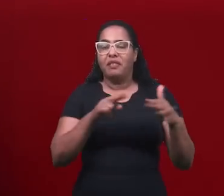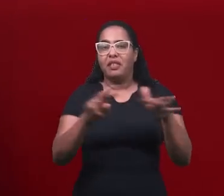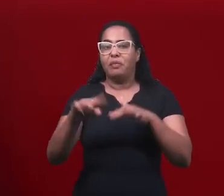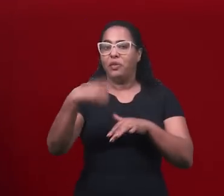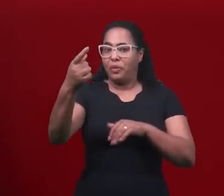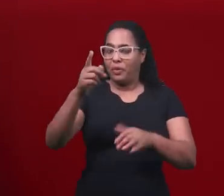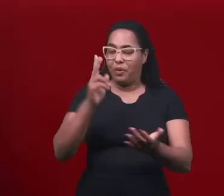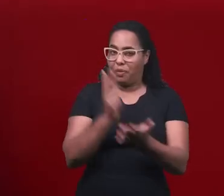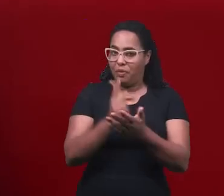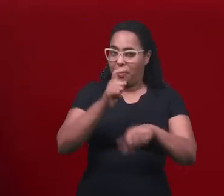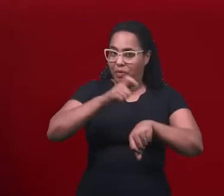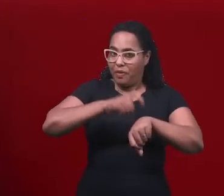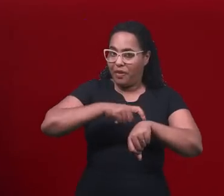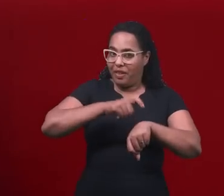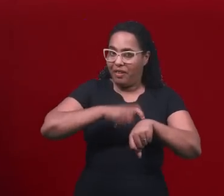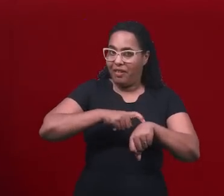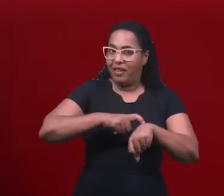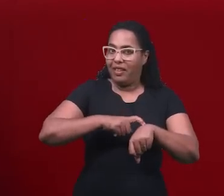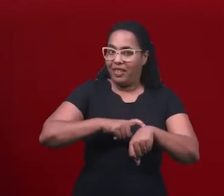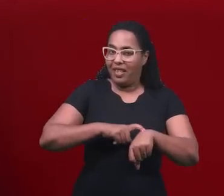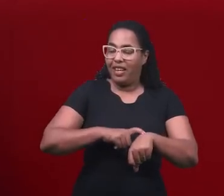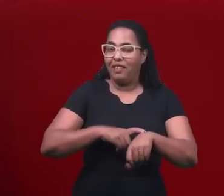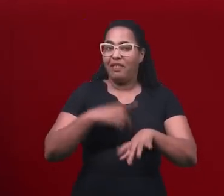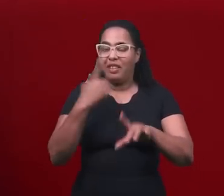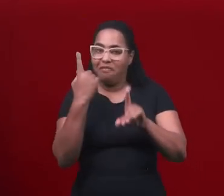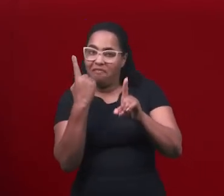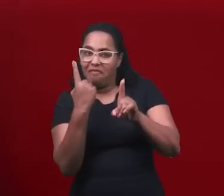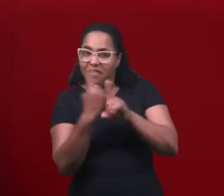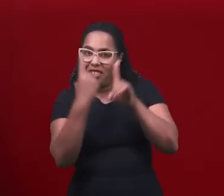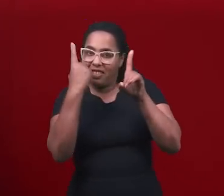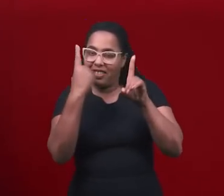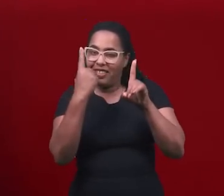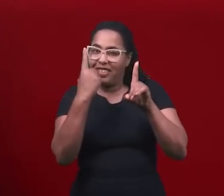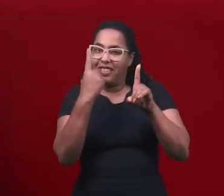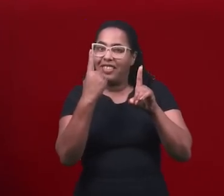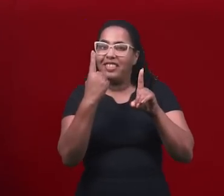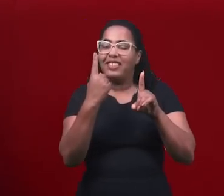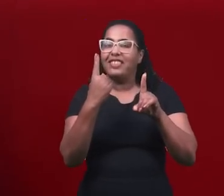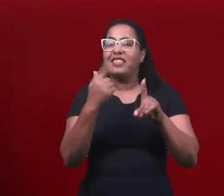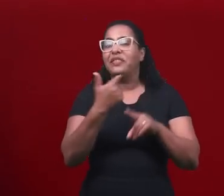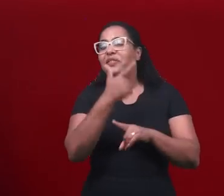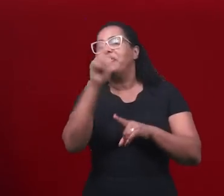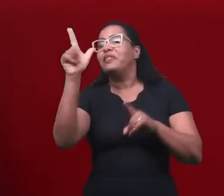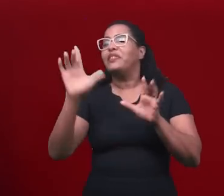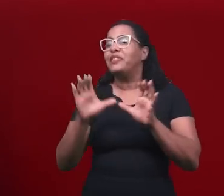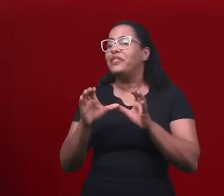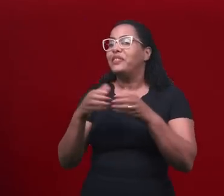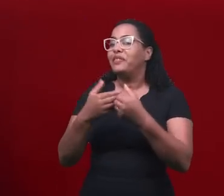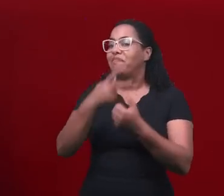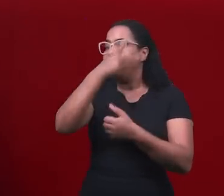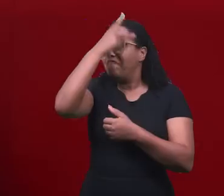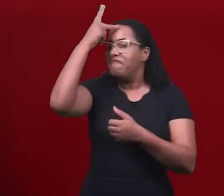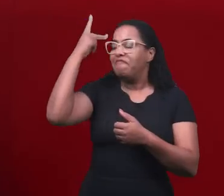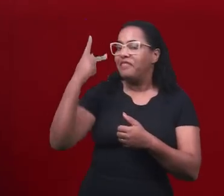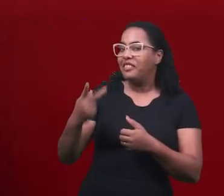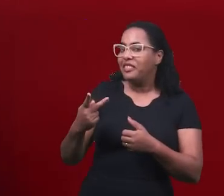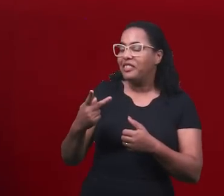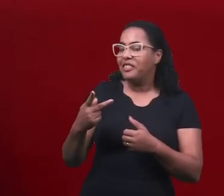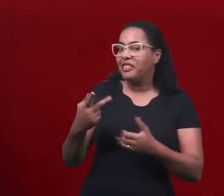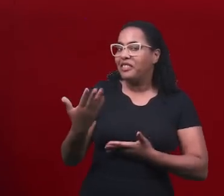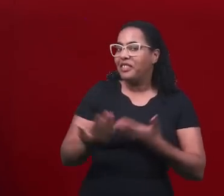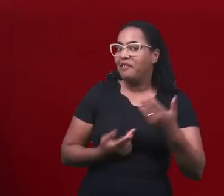convida para na próxima semana, no mesmo horário, a gente se encontrar e encontrar com um outro grupo,